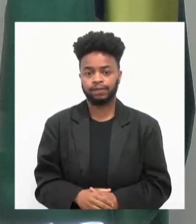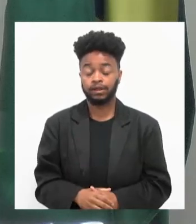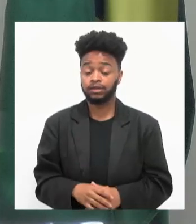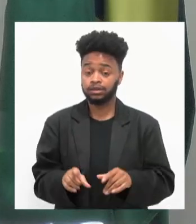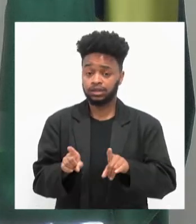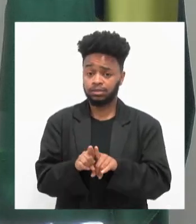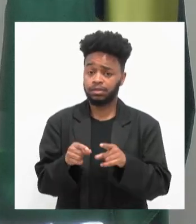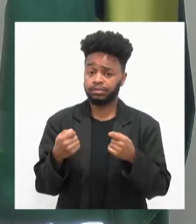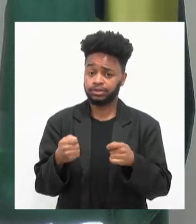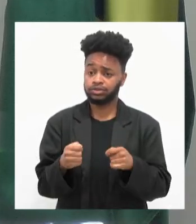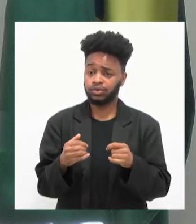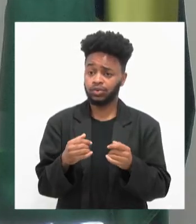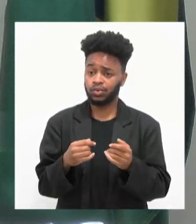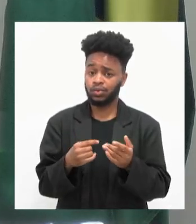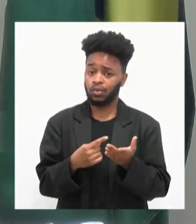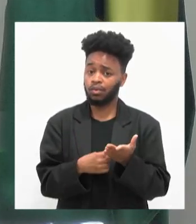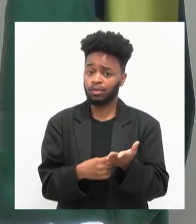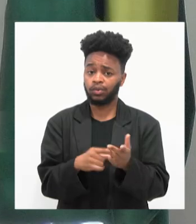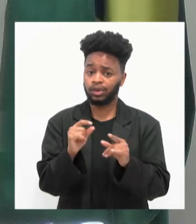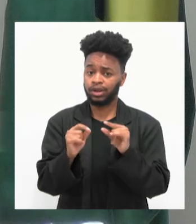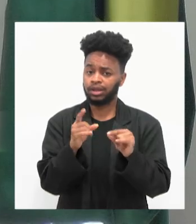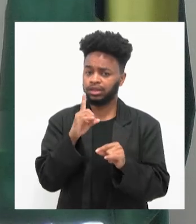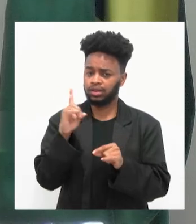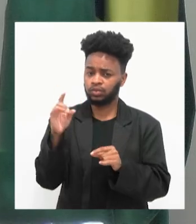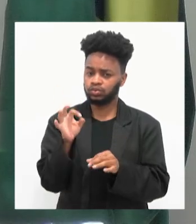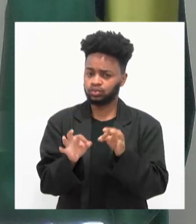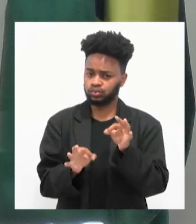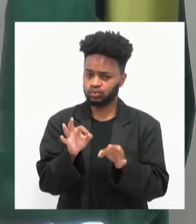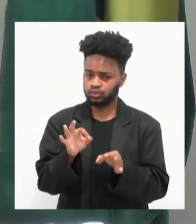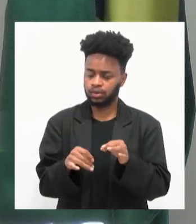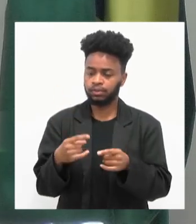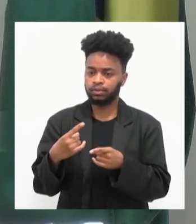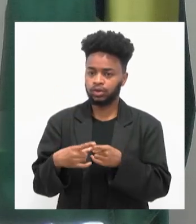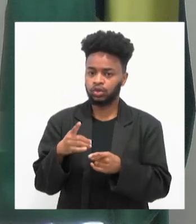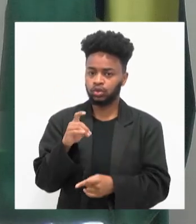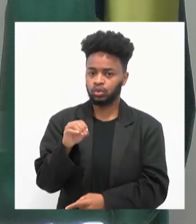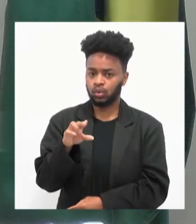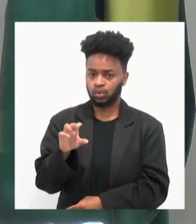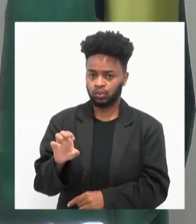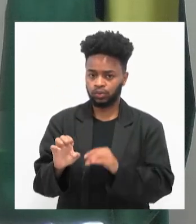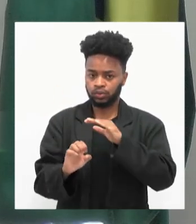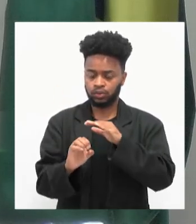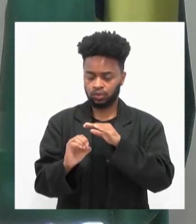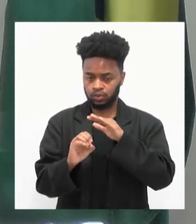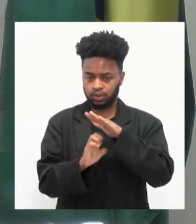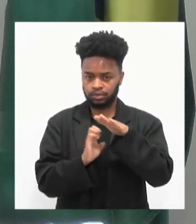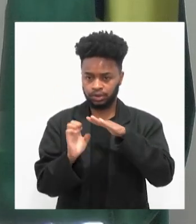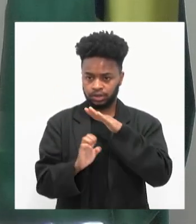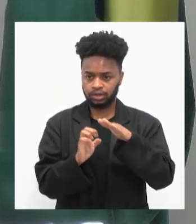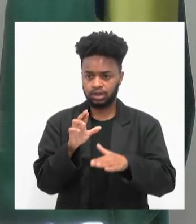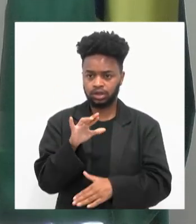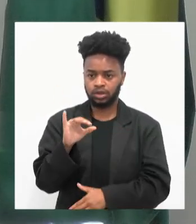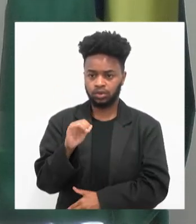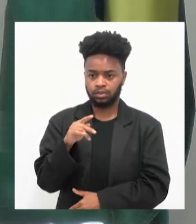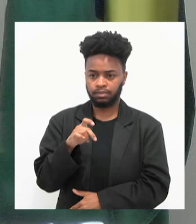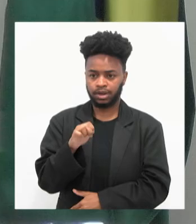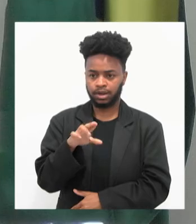convir que Deus é muito justo, né? Porque o dono dessa empresa, o Rio Parque, ele figura aqui,